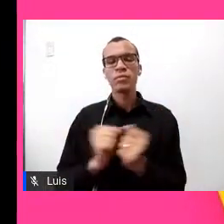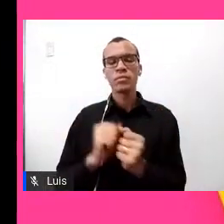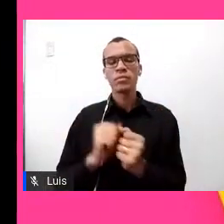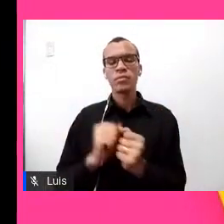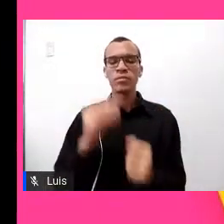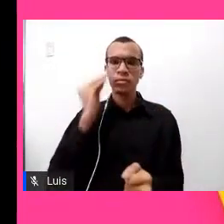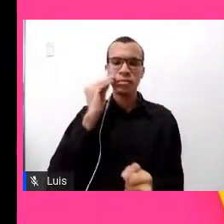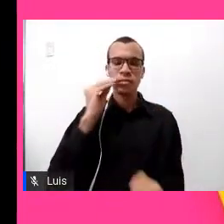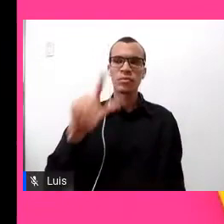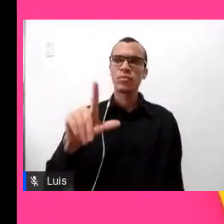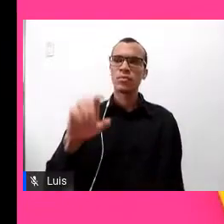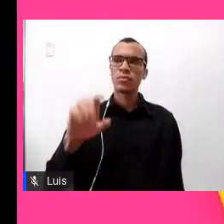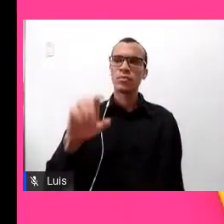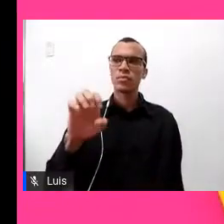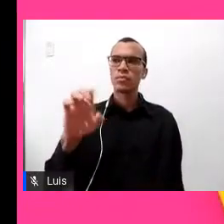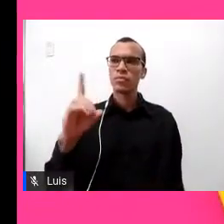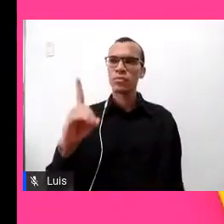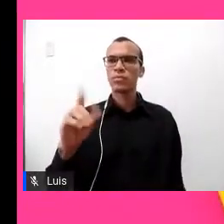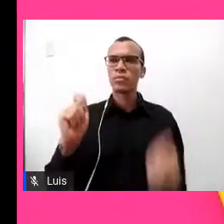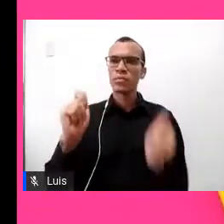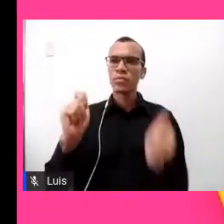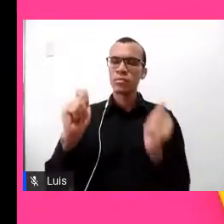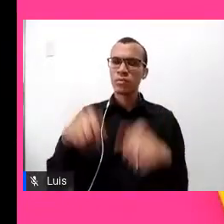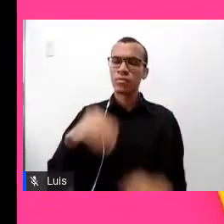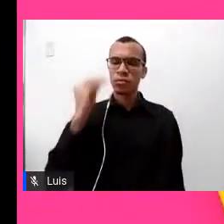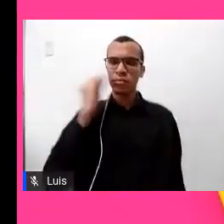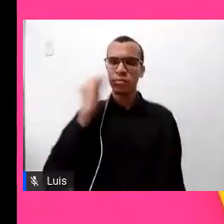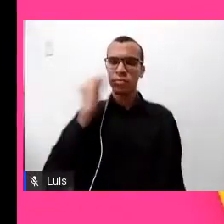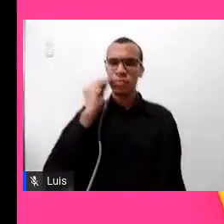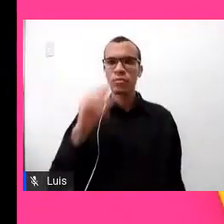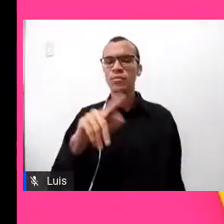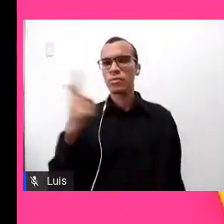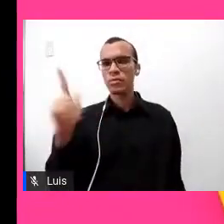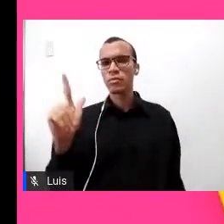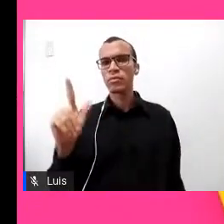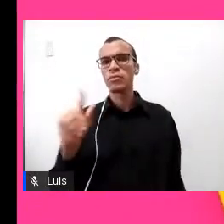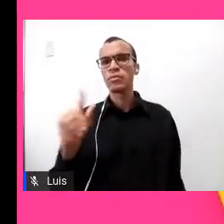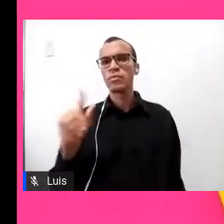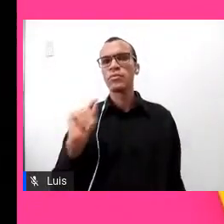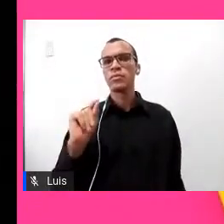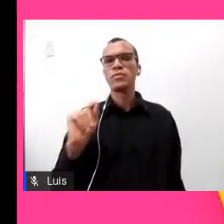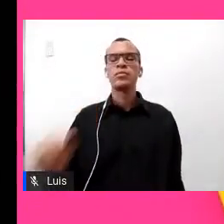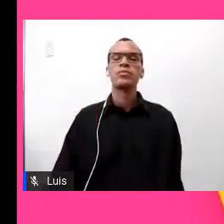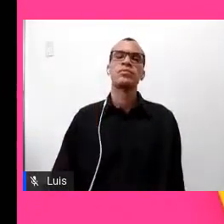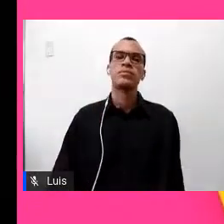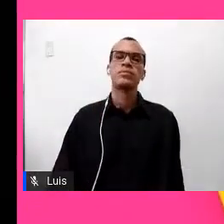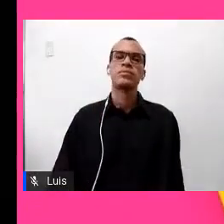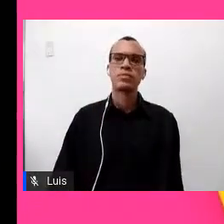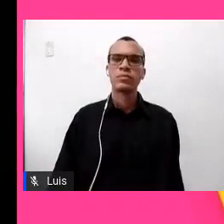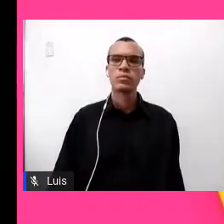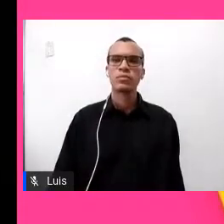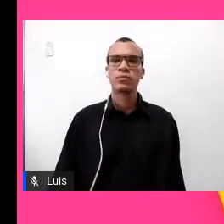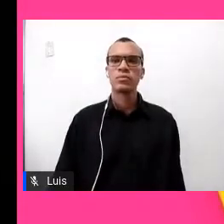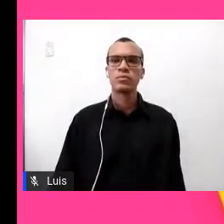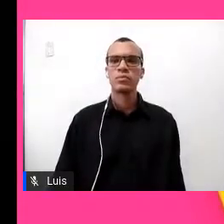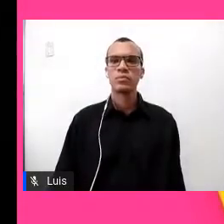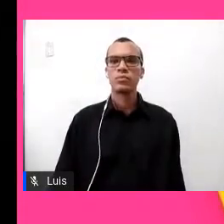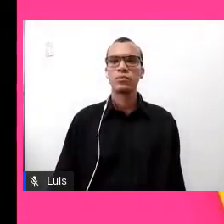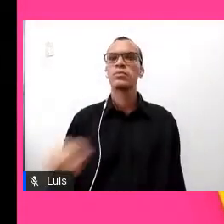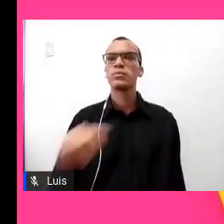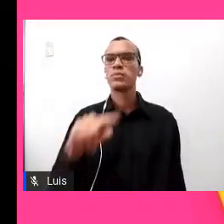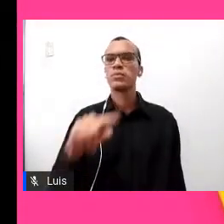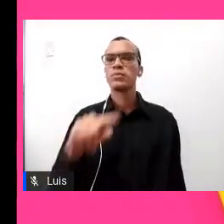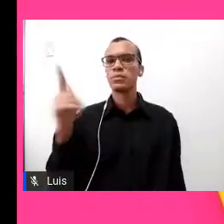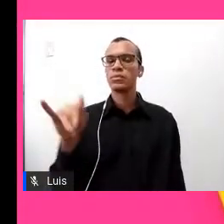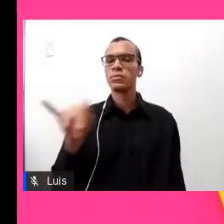podemos fazer um teste de uma outra peça. No caso, eu peguei uma outra bateria